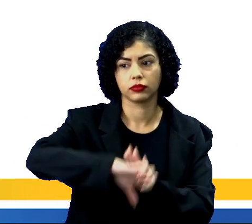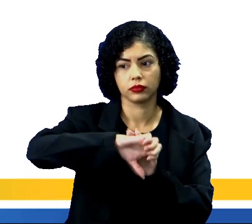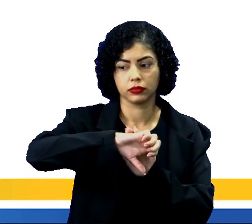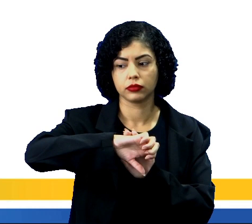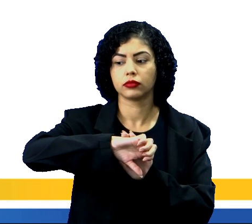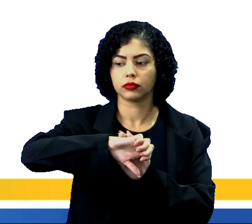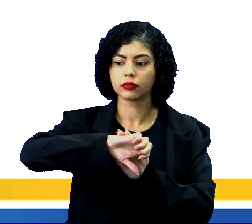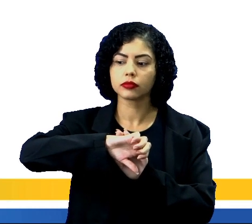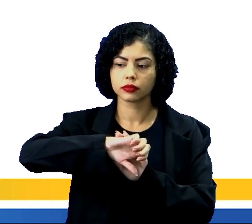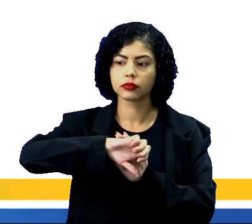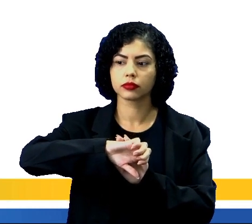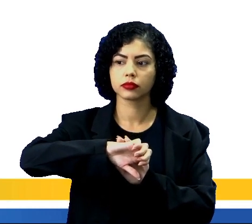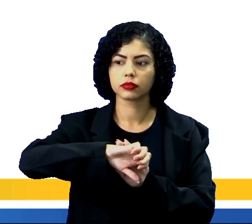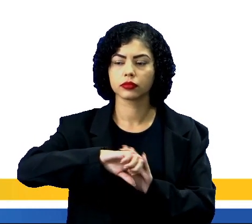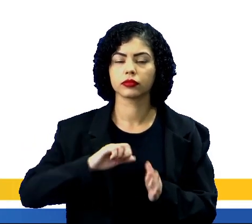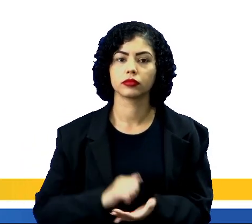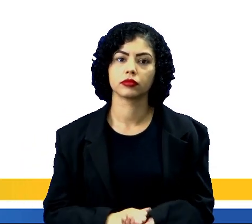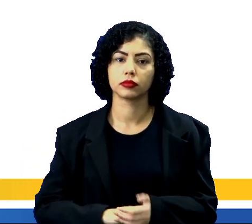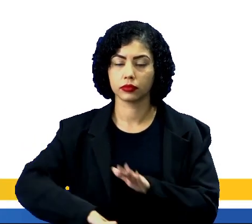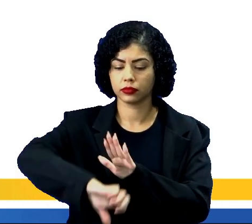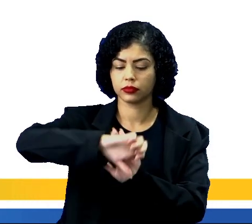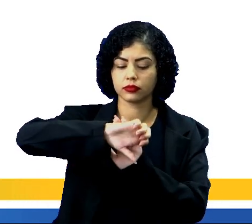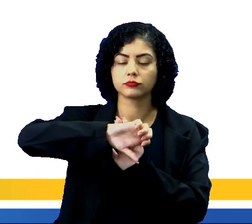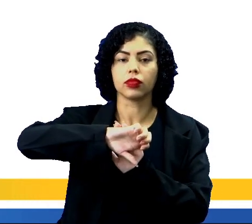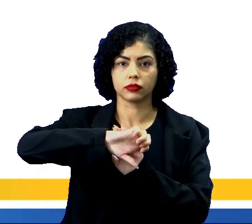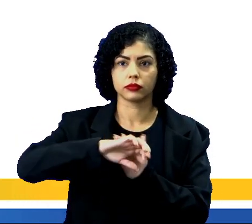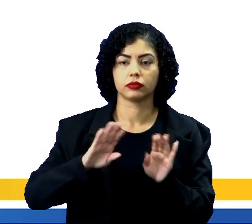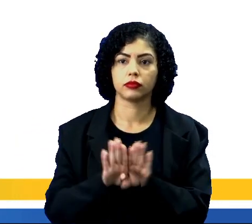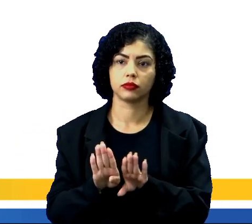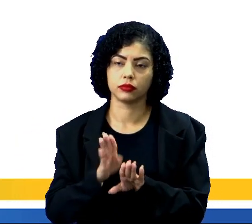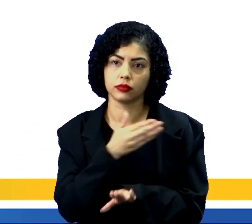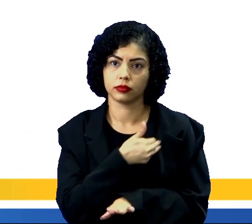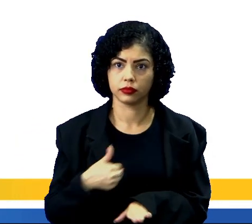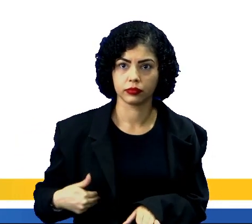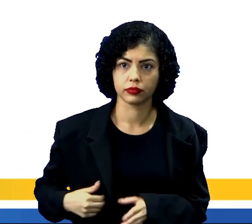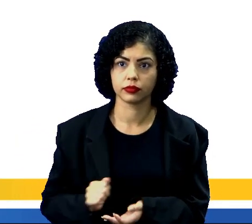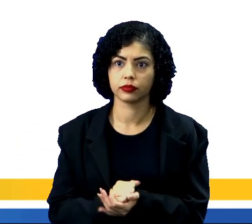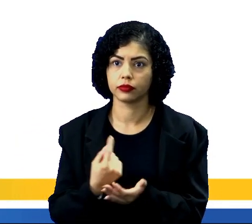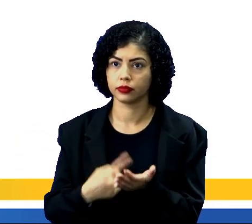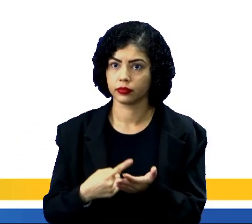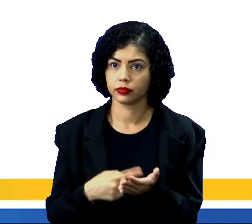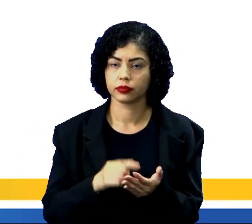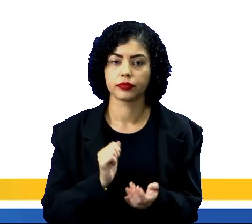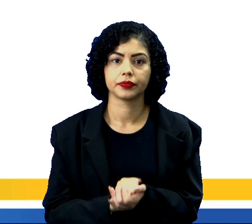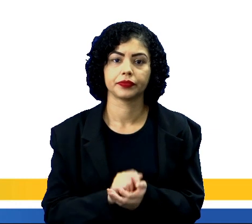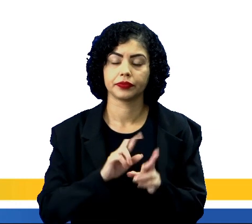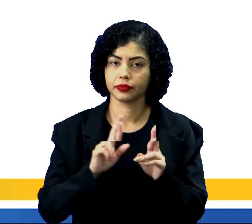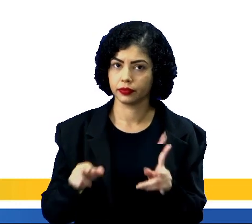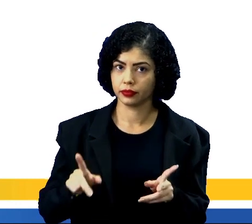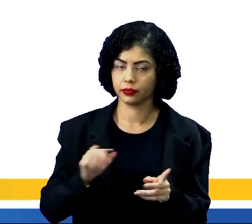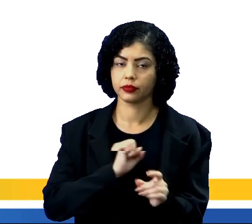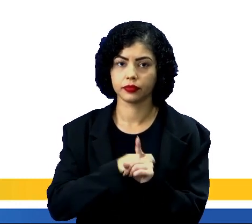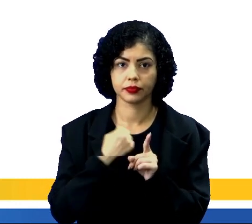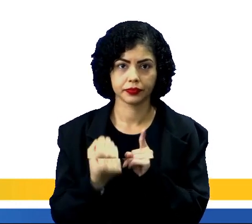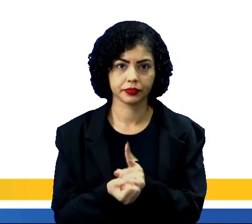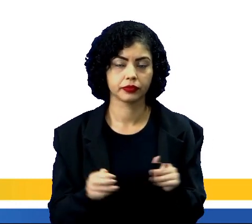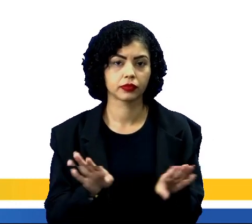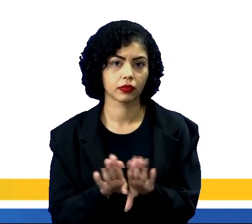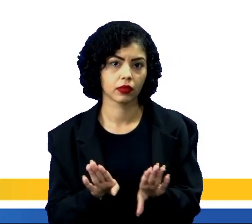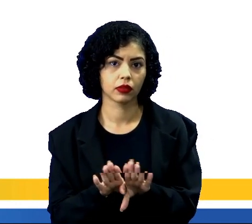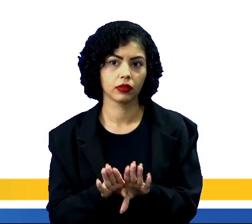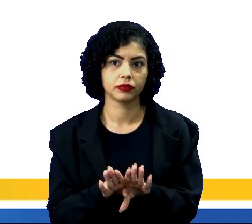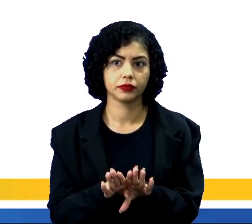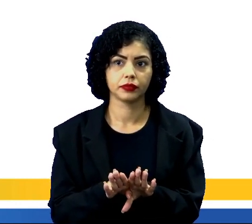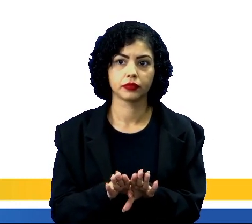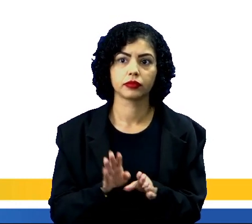vai haver também uma fase de crise da República, marcada principalmente pelas diferenças sociais e pelos